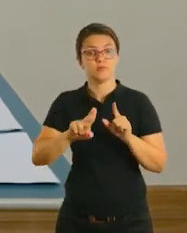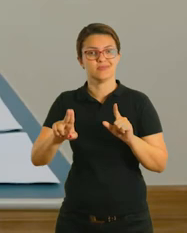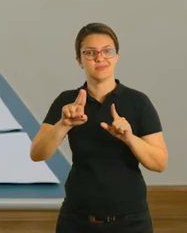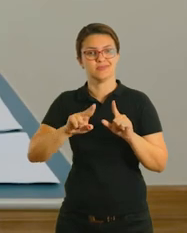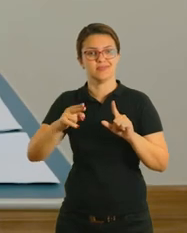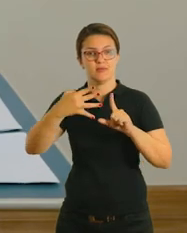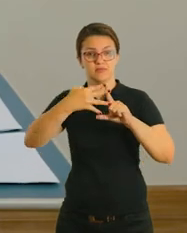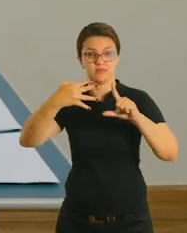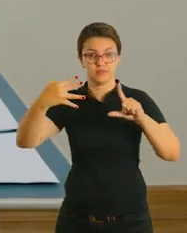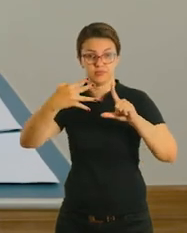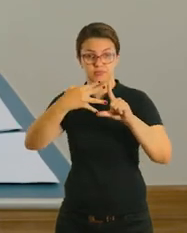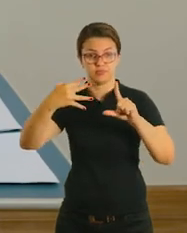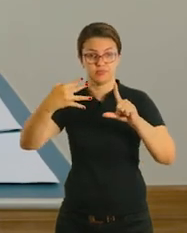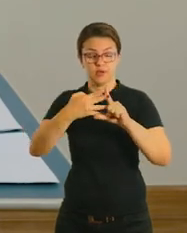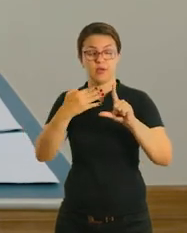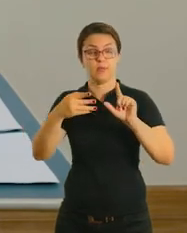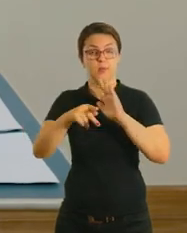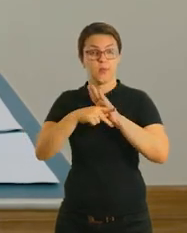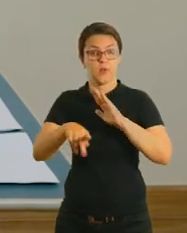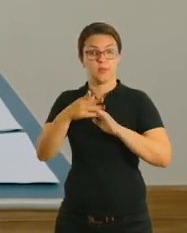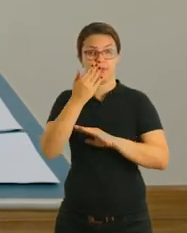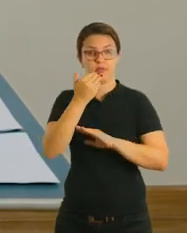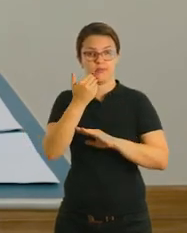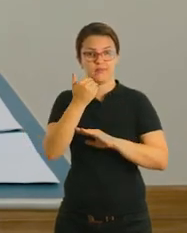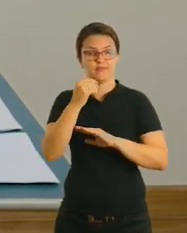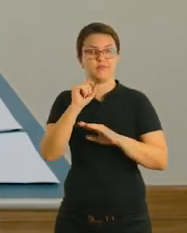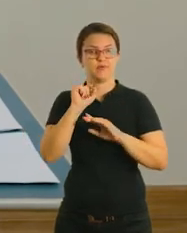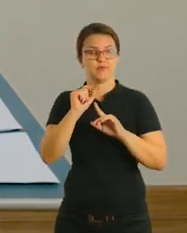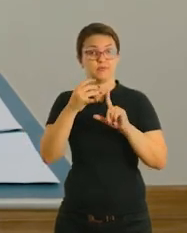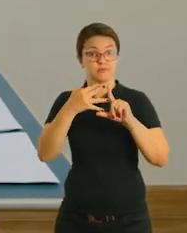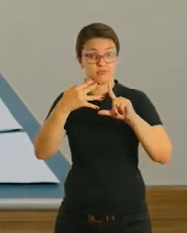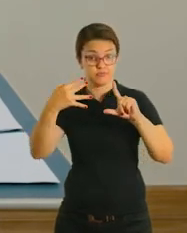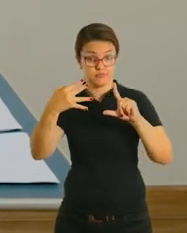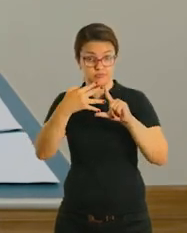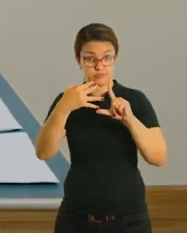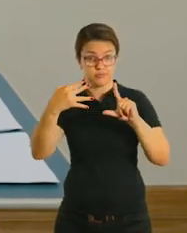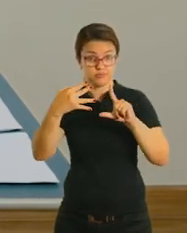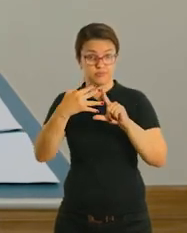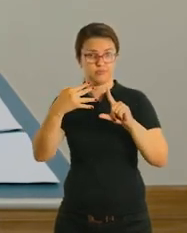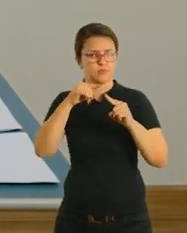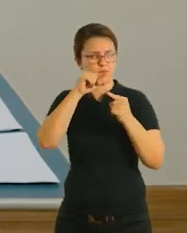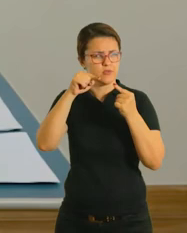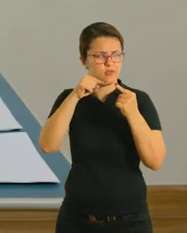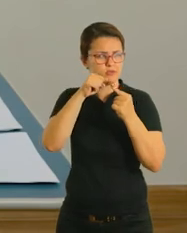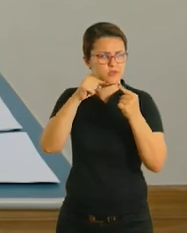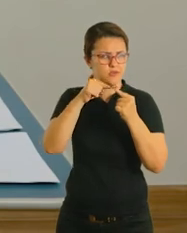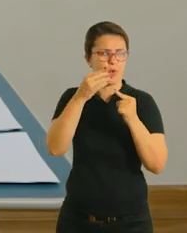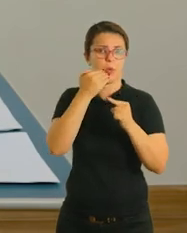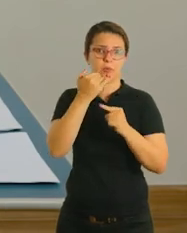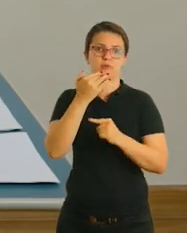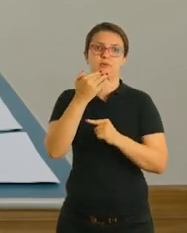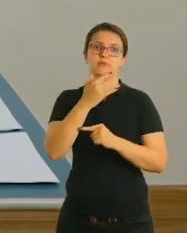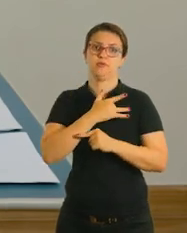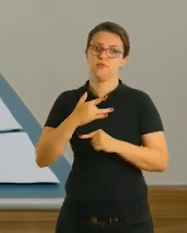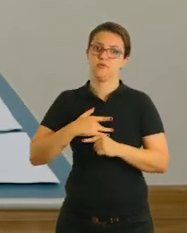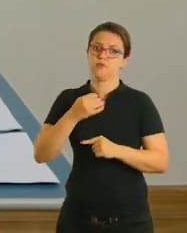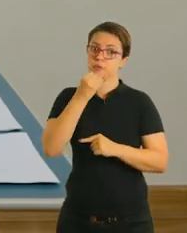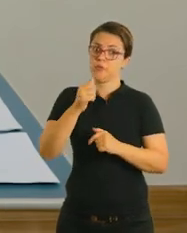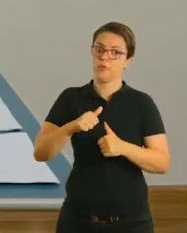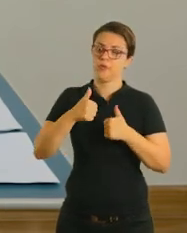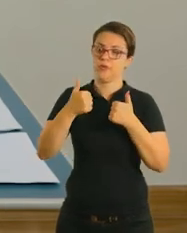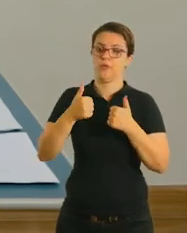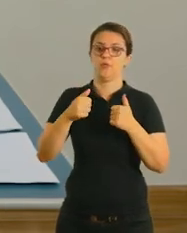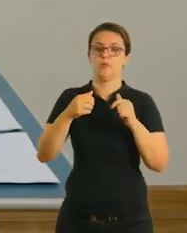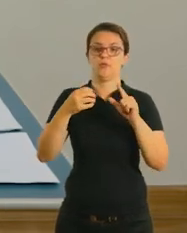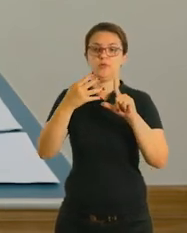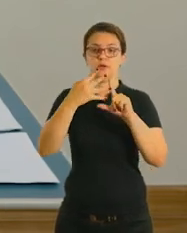aqui. A pirâmide alimentar, ela nos dá a base de uma alimentação saudável.